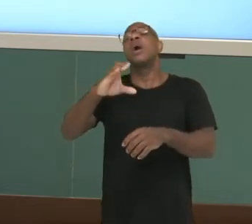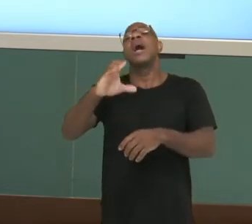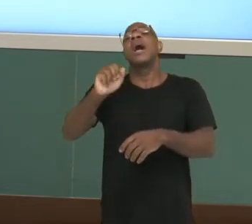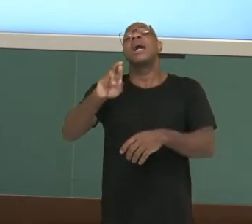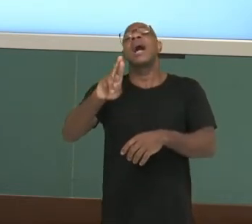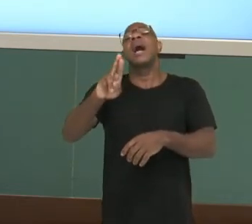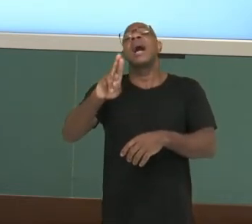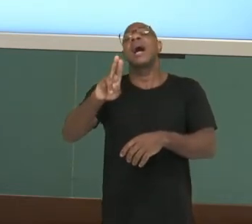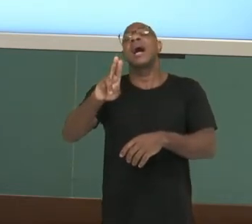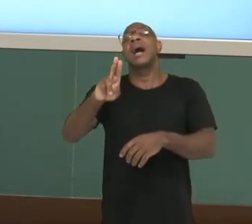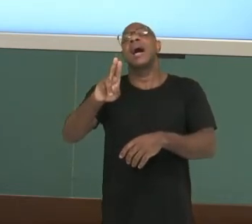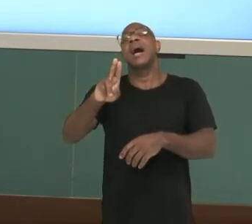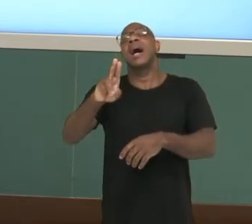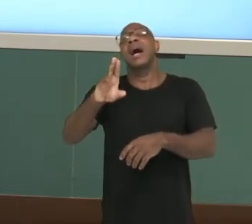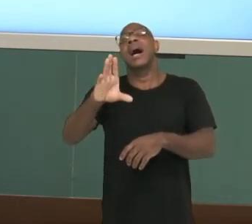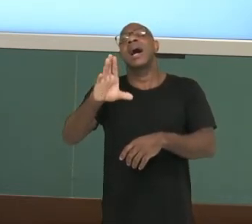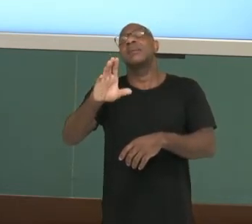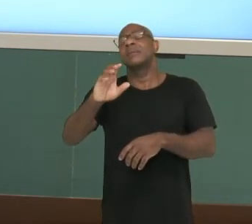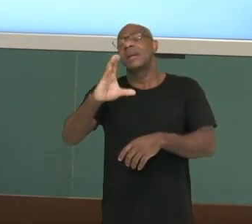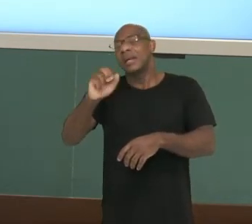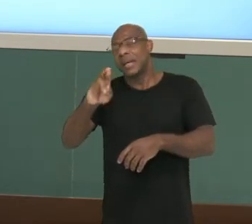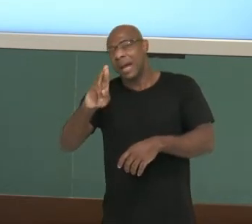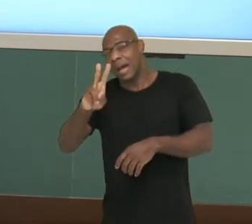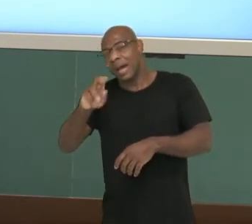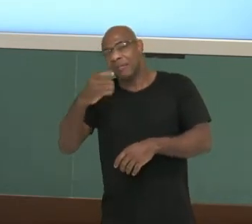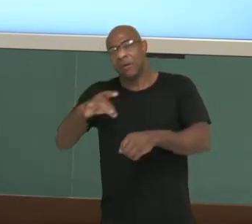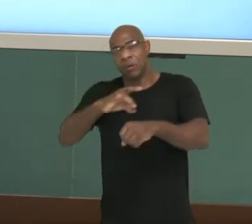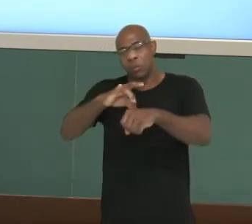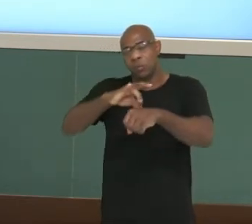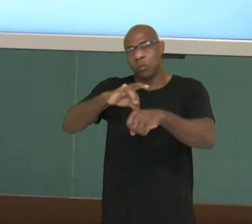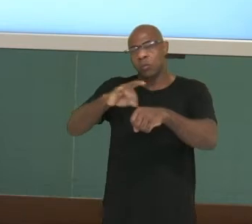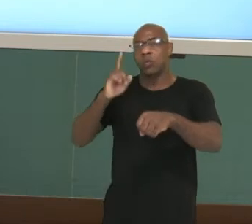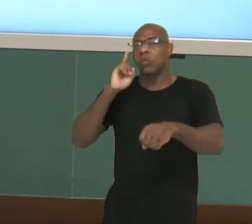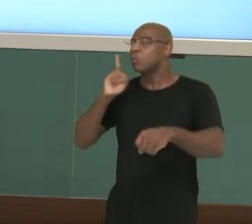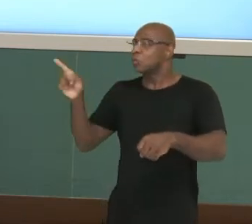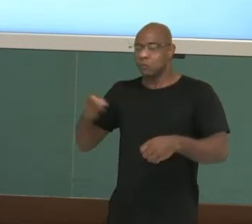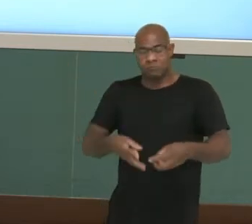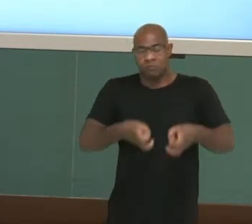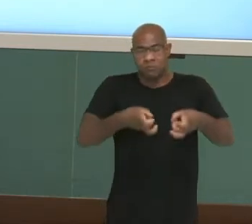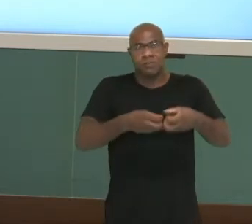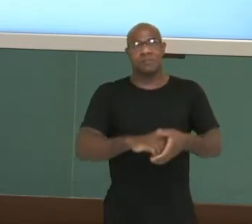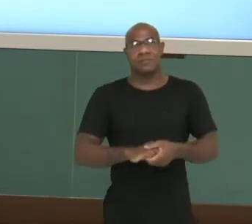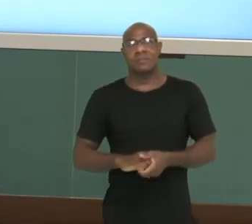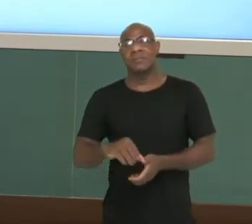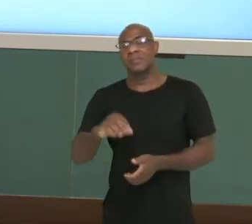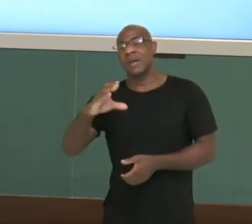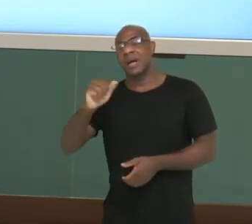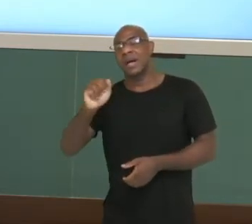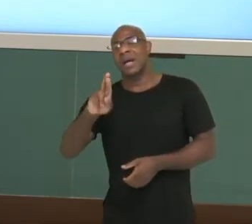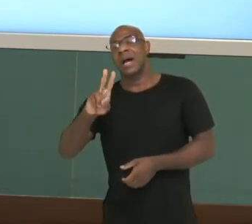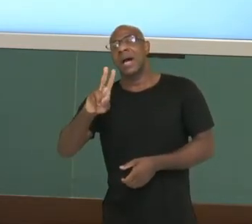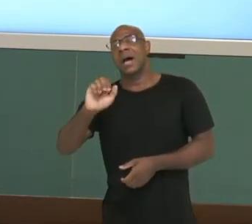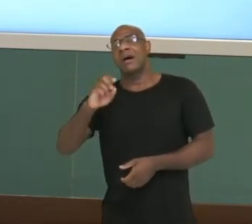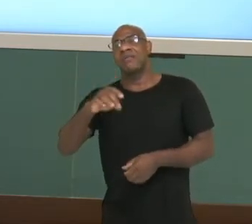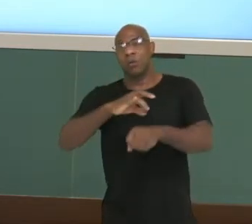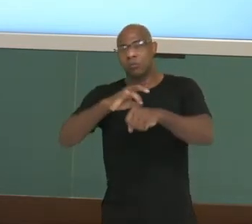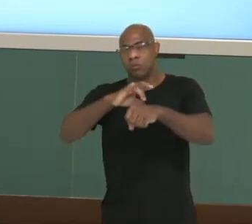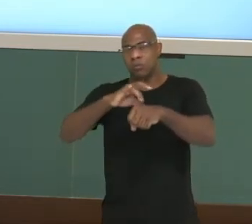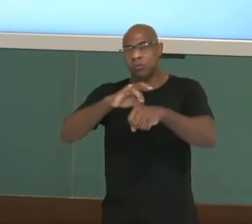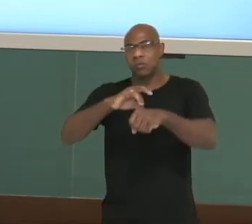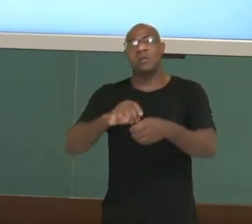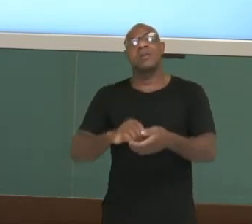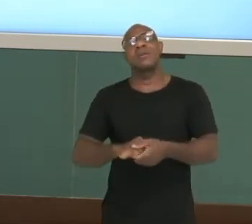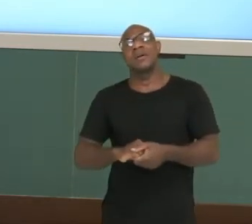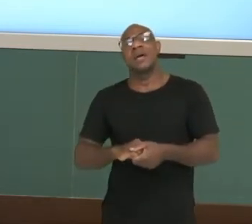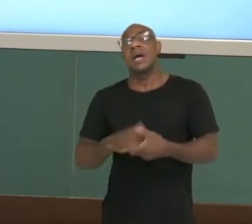processo do carvão mineral, tá? E aí a gente vai ver que nós temos carvão mineral sim, só que o nosso carvão